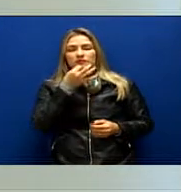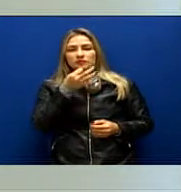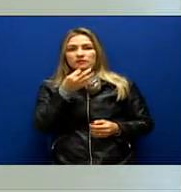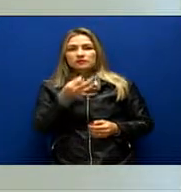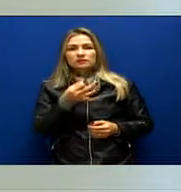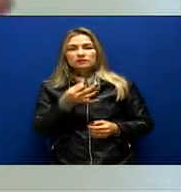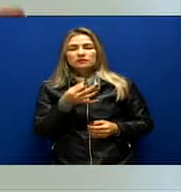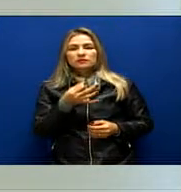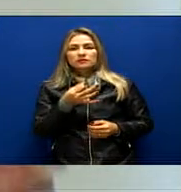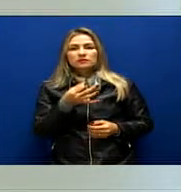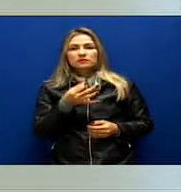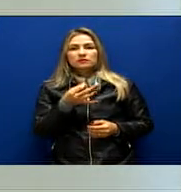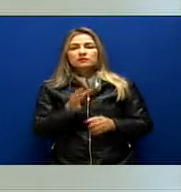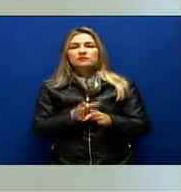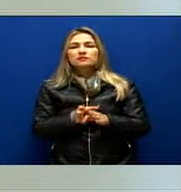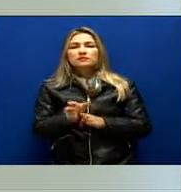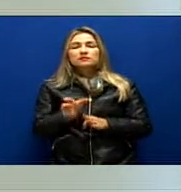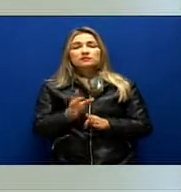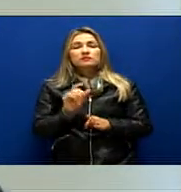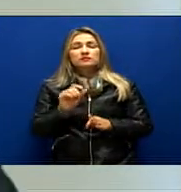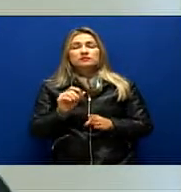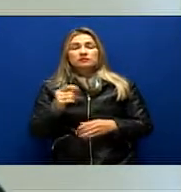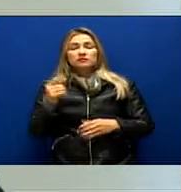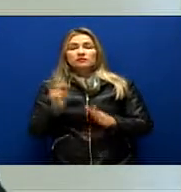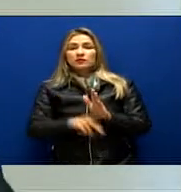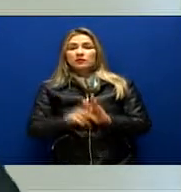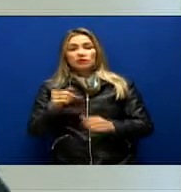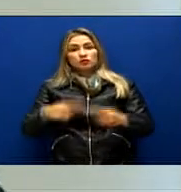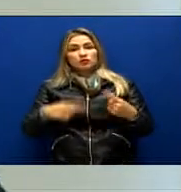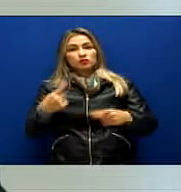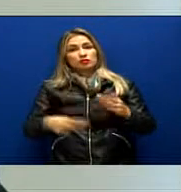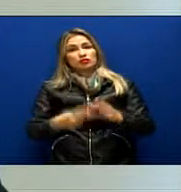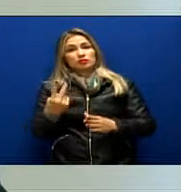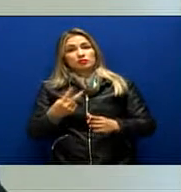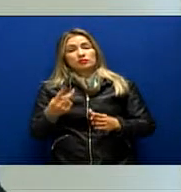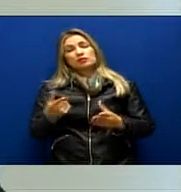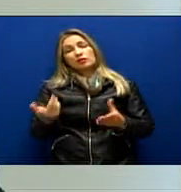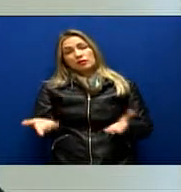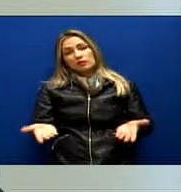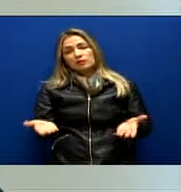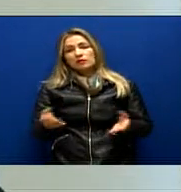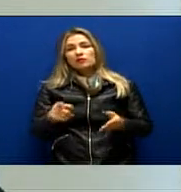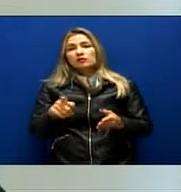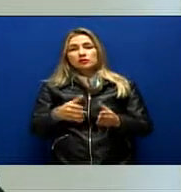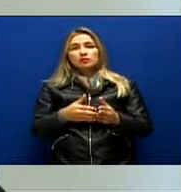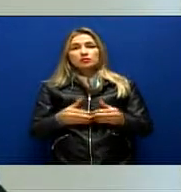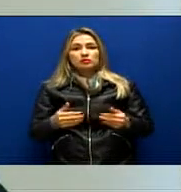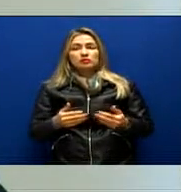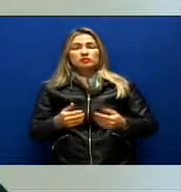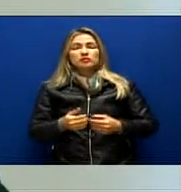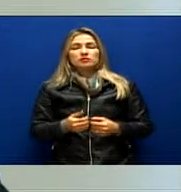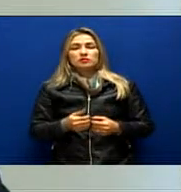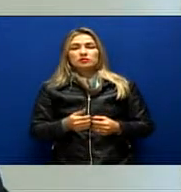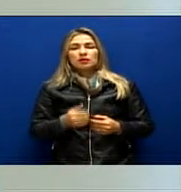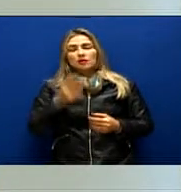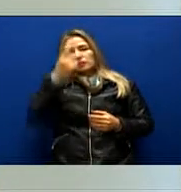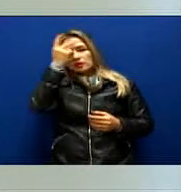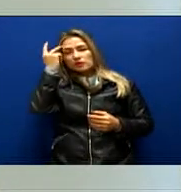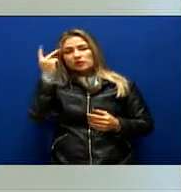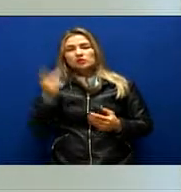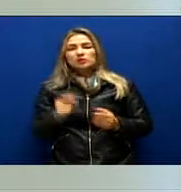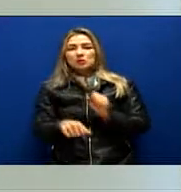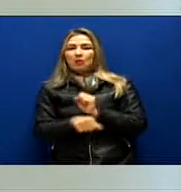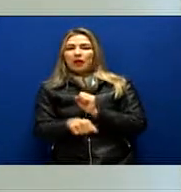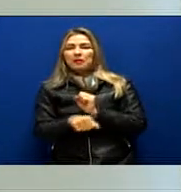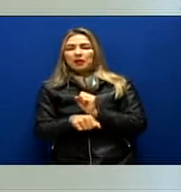dia palco e quis hoje de novo. Então, nós fomos prontamente atender os munícipes que iriam receber a